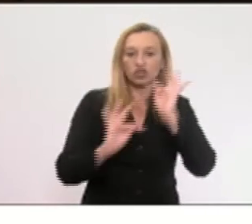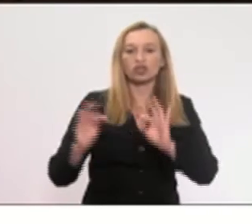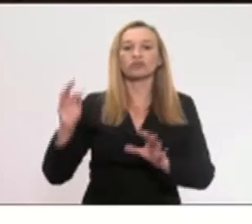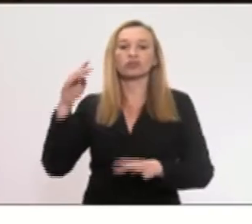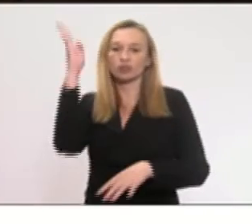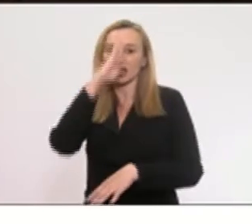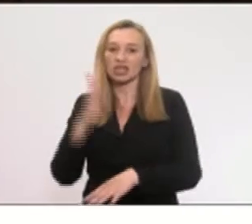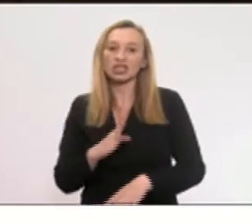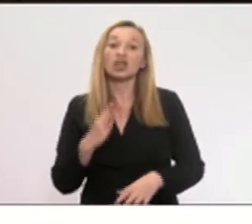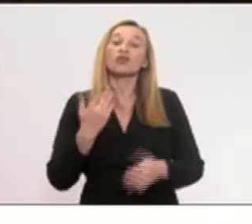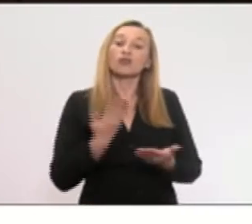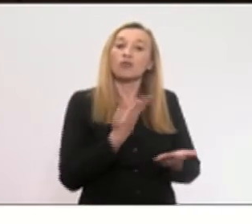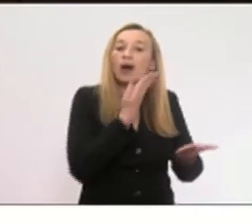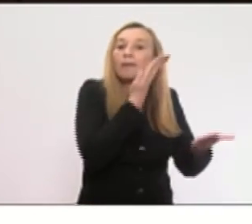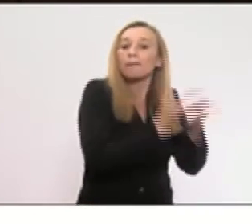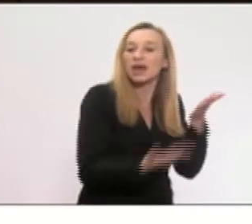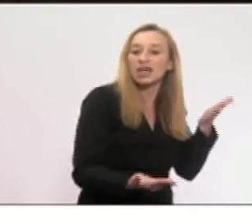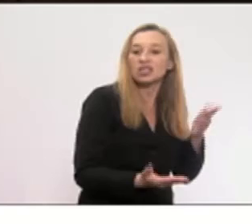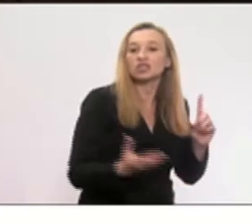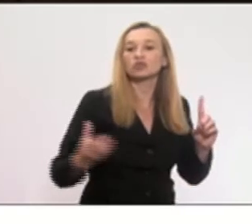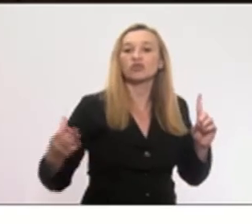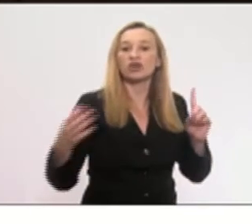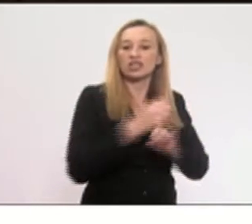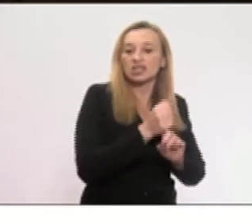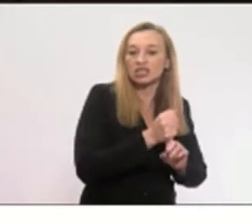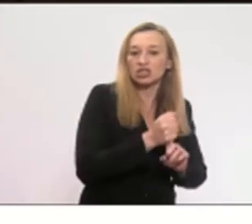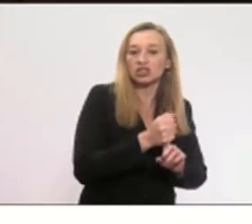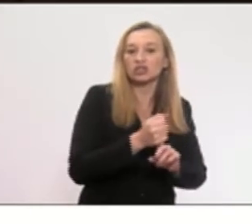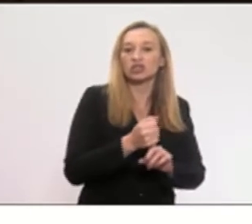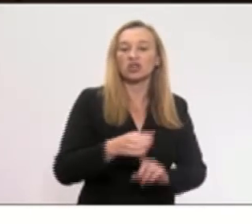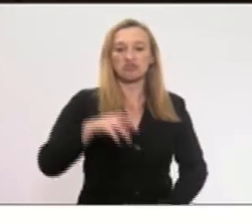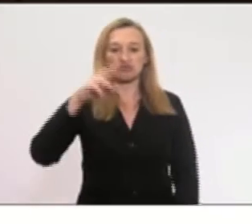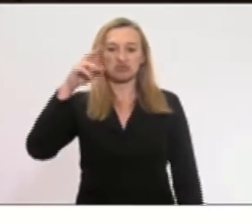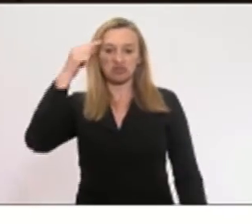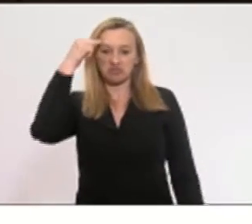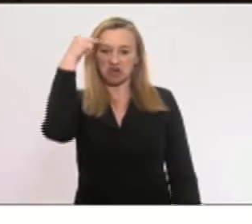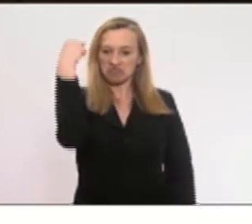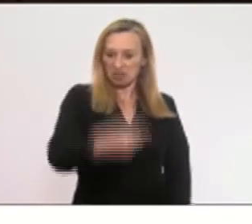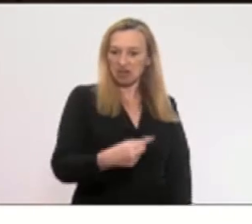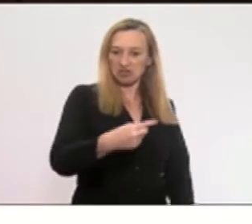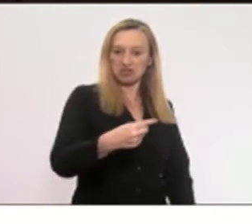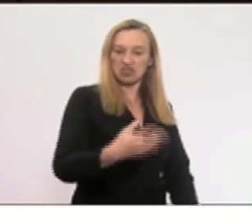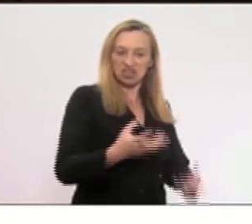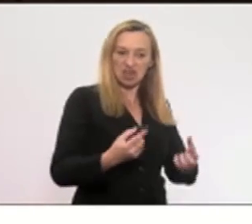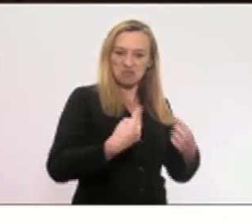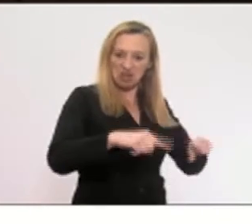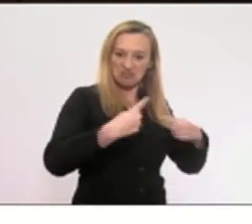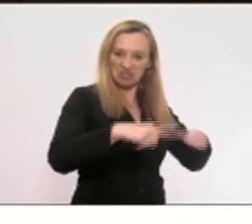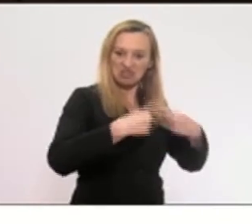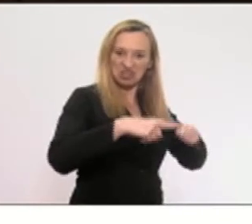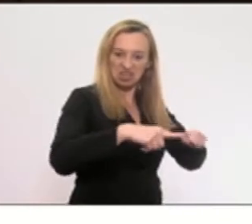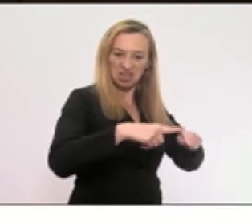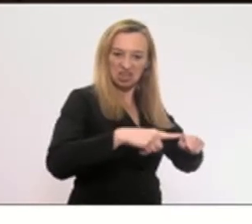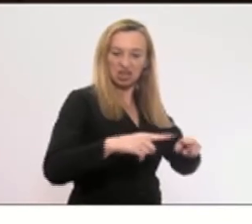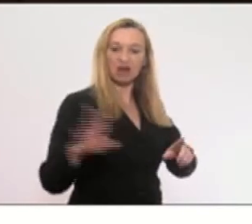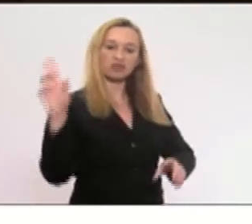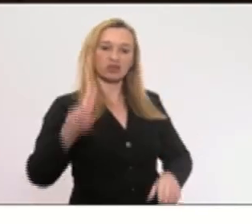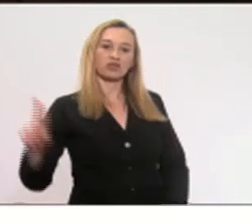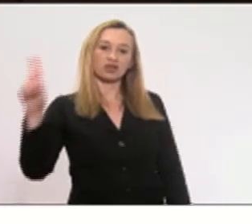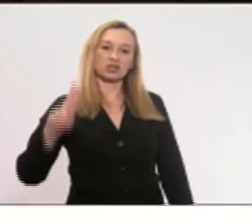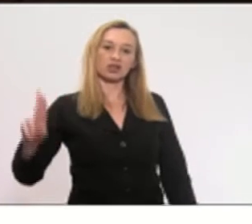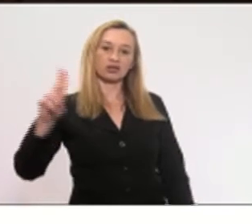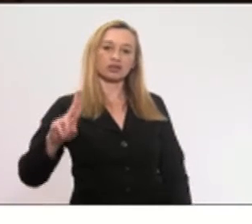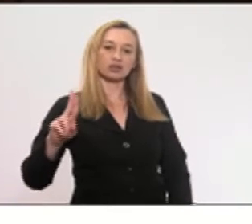Brasil. Foi uma derrota dos fascistas, dos autoritários, daqueles que querem perseguir as universidades